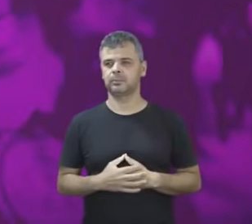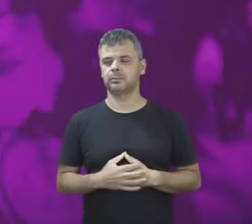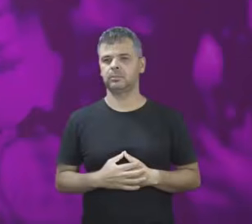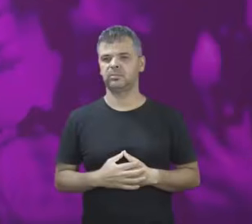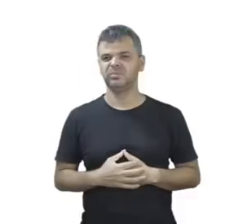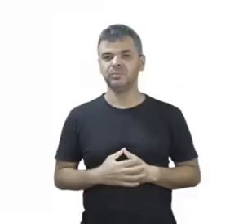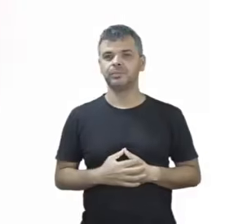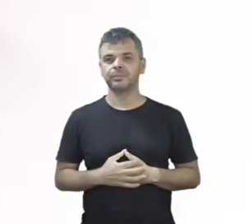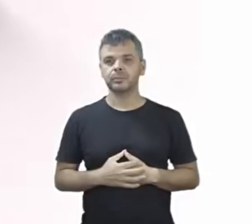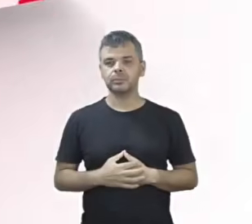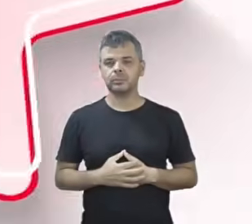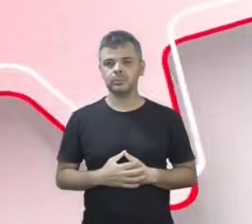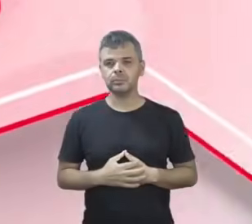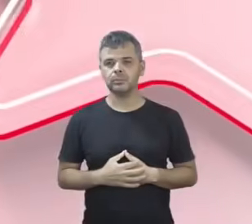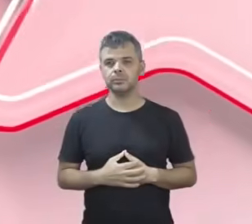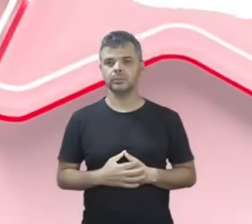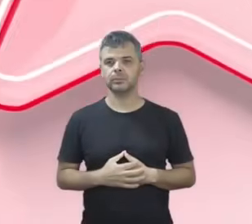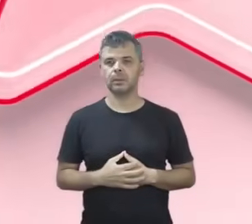poder.